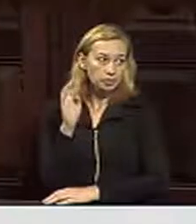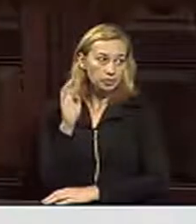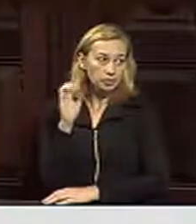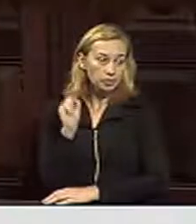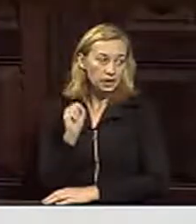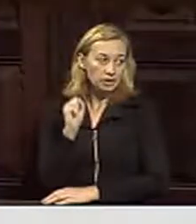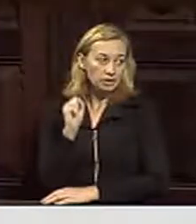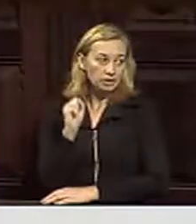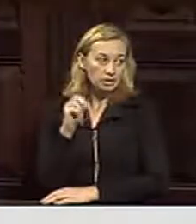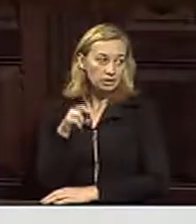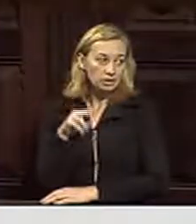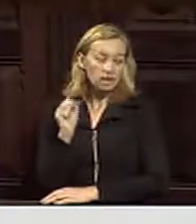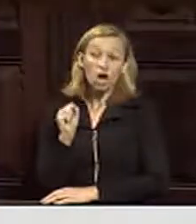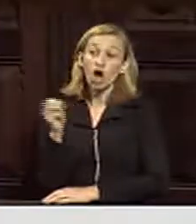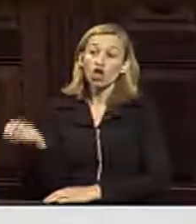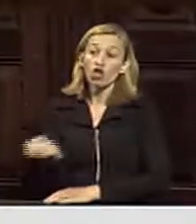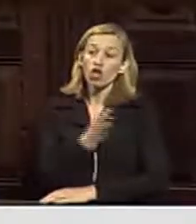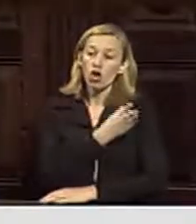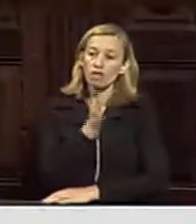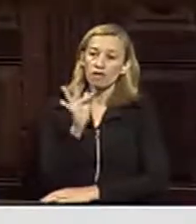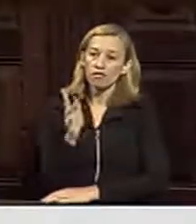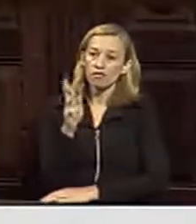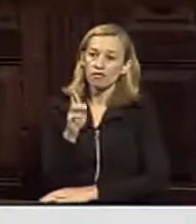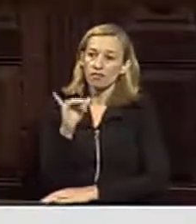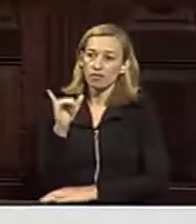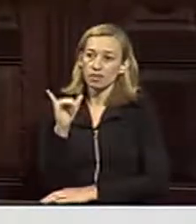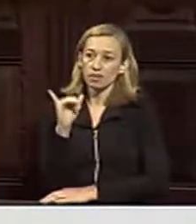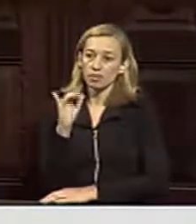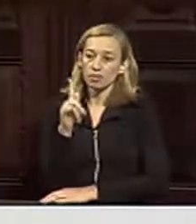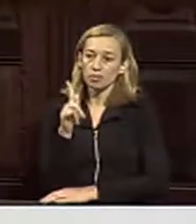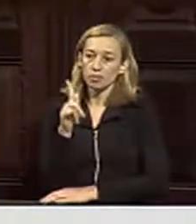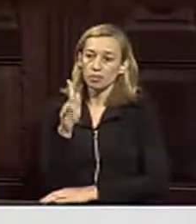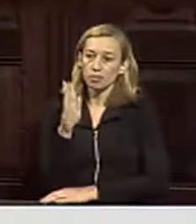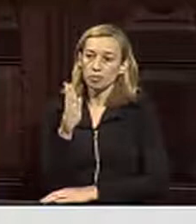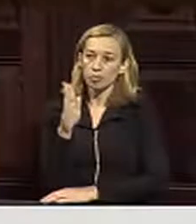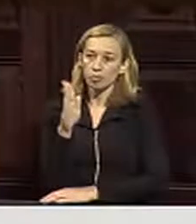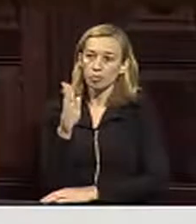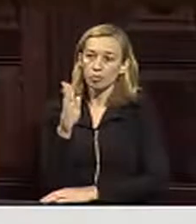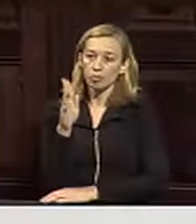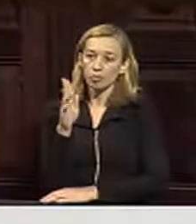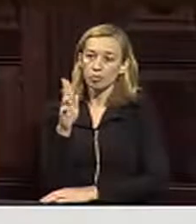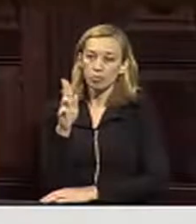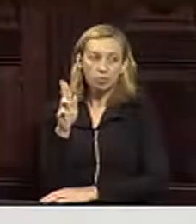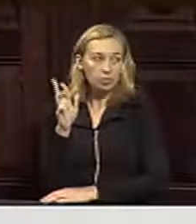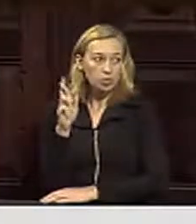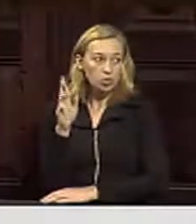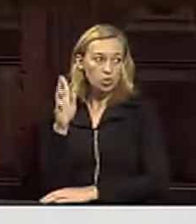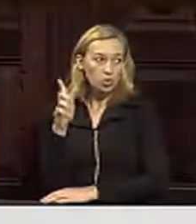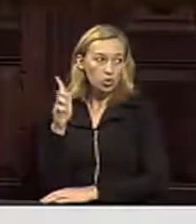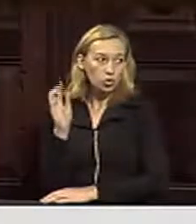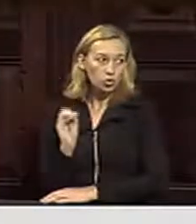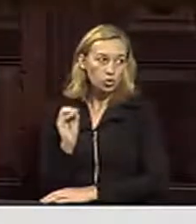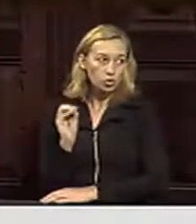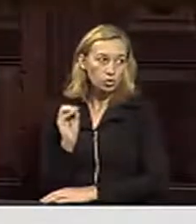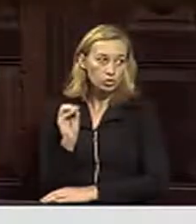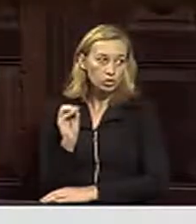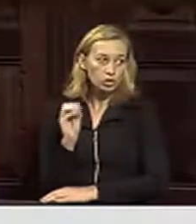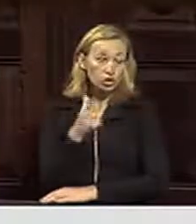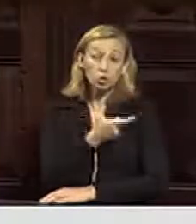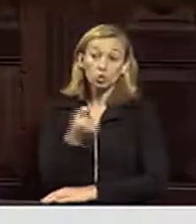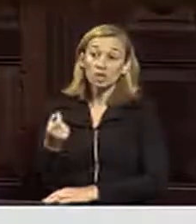Nova Friburgo, da sua população, caminhando agora no próximo mês a 200